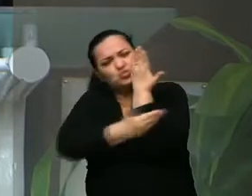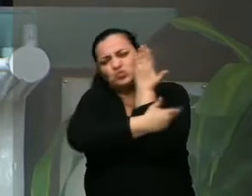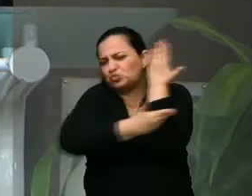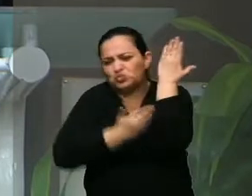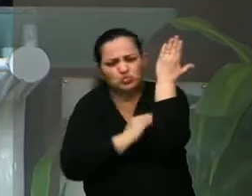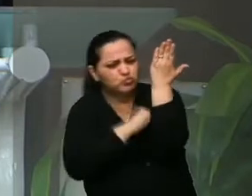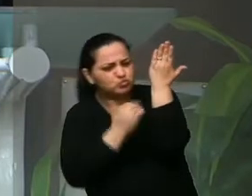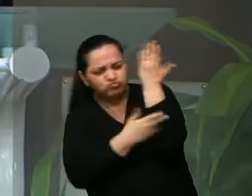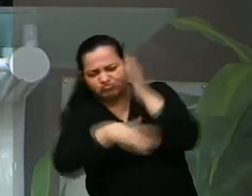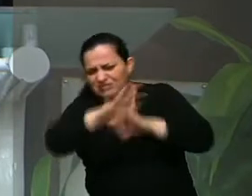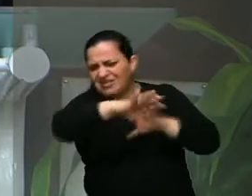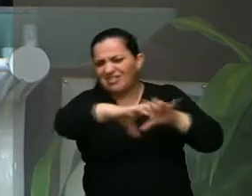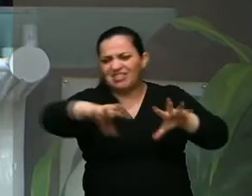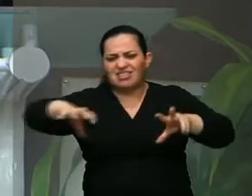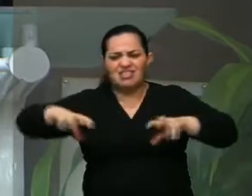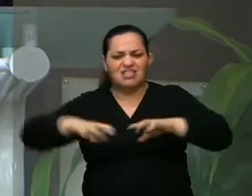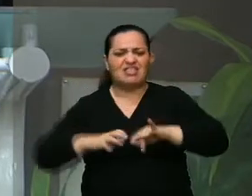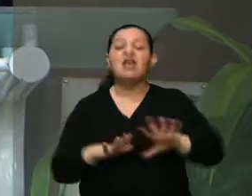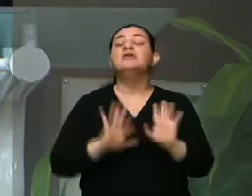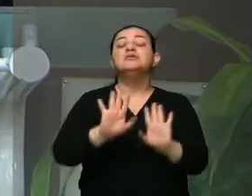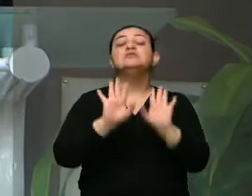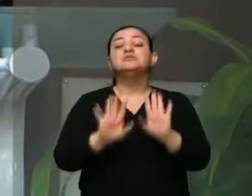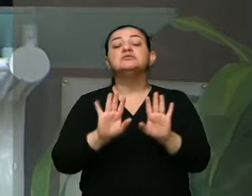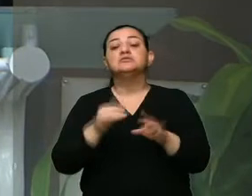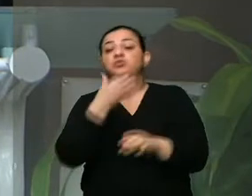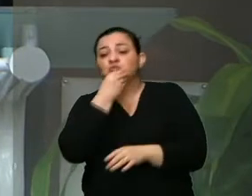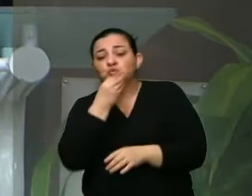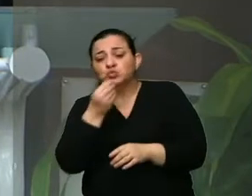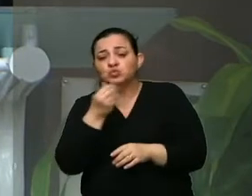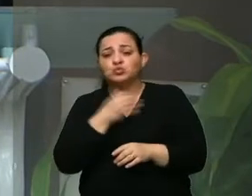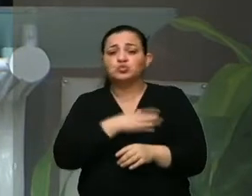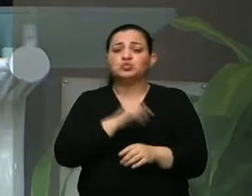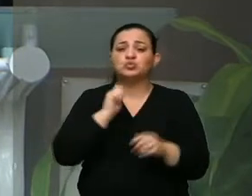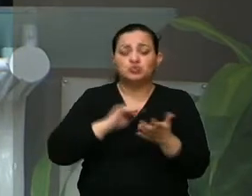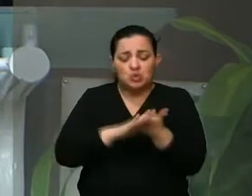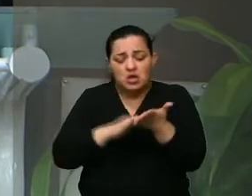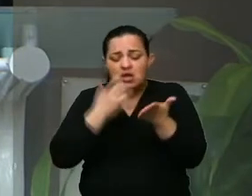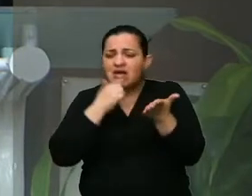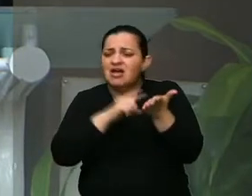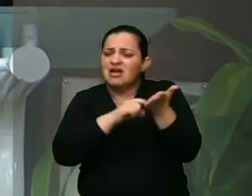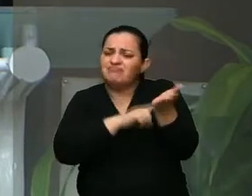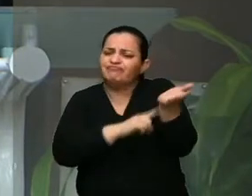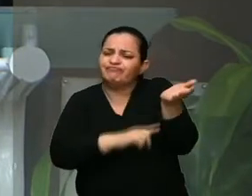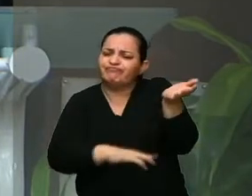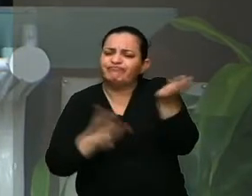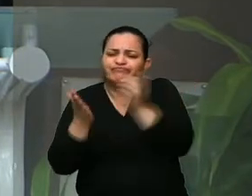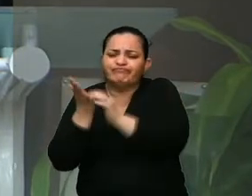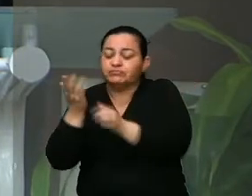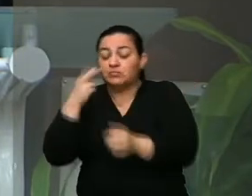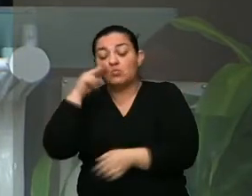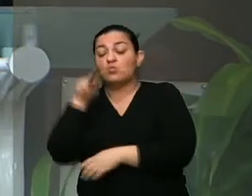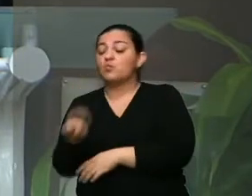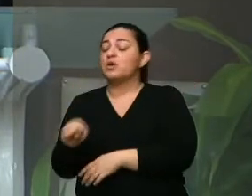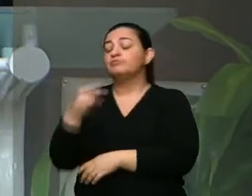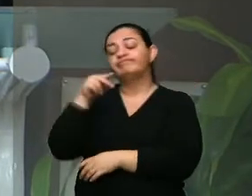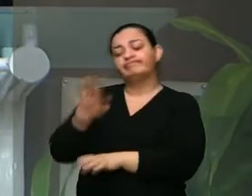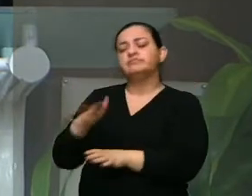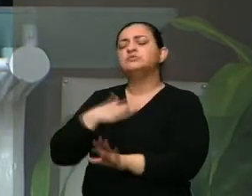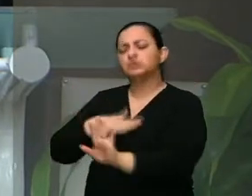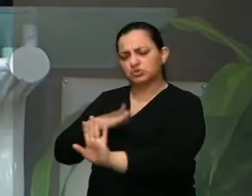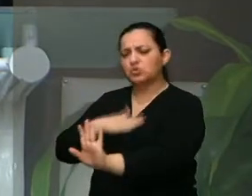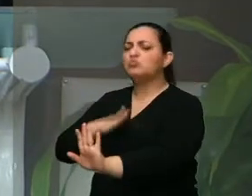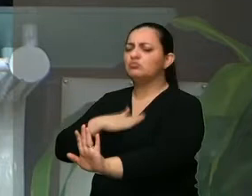estudo amassado redor o menino com a mão sangrando o pai olhou e disse filho fica